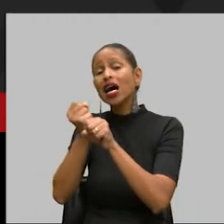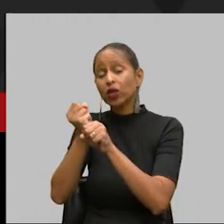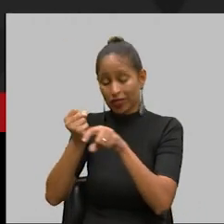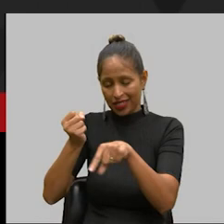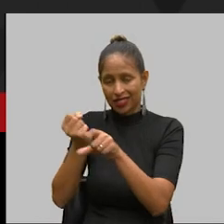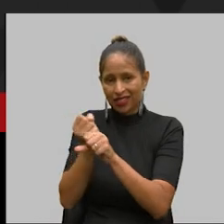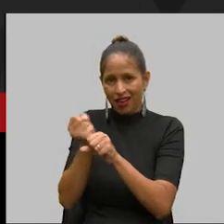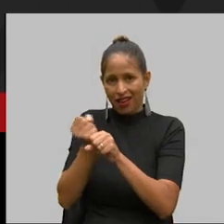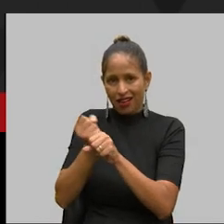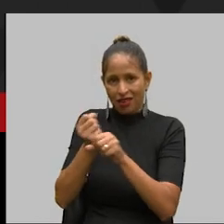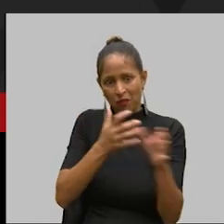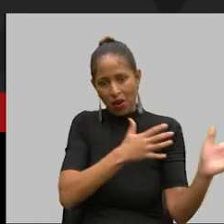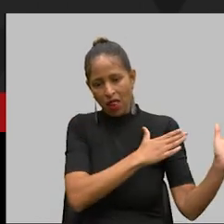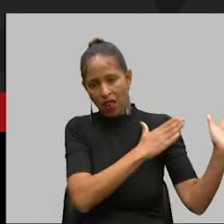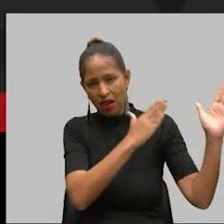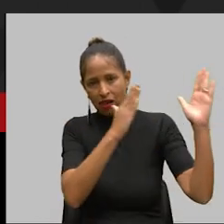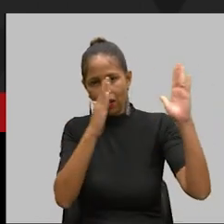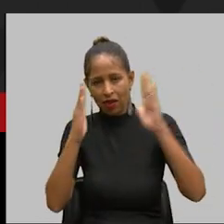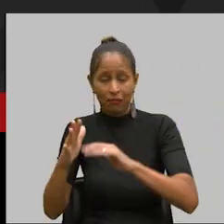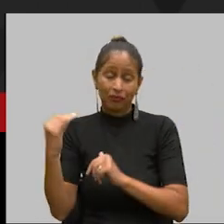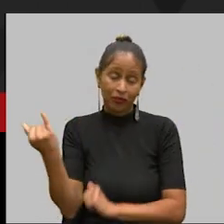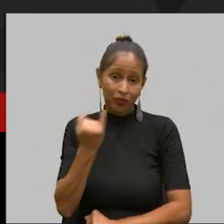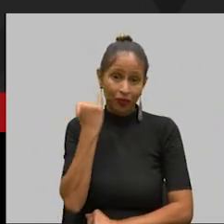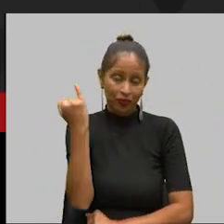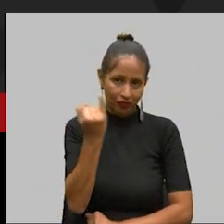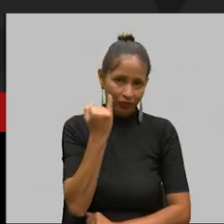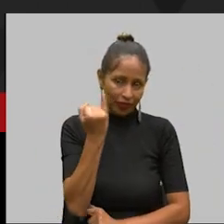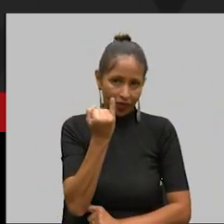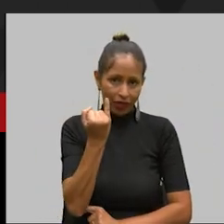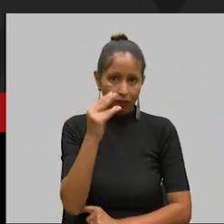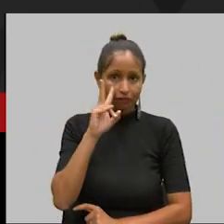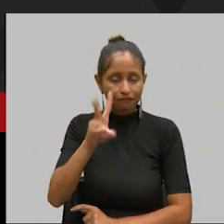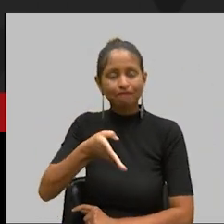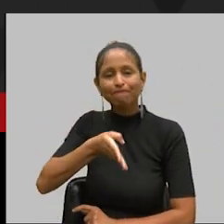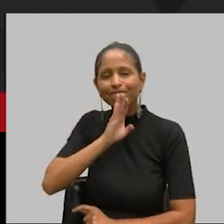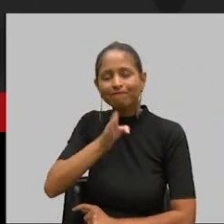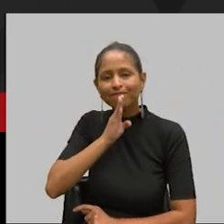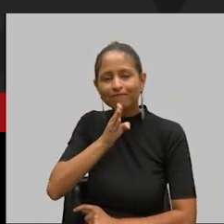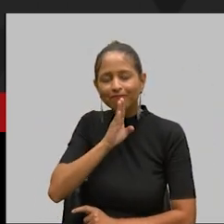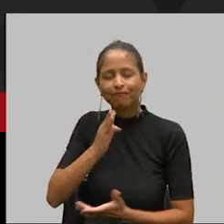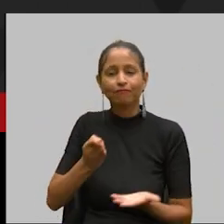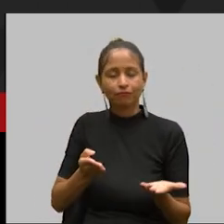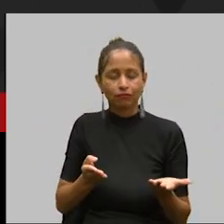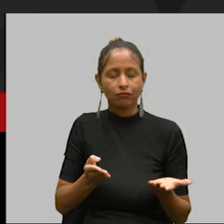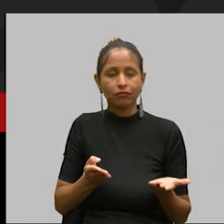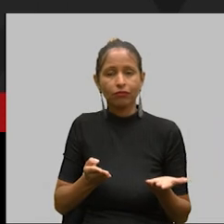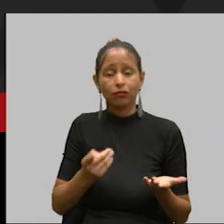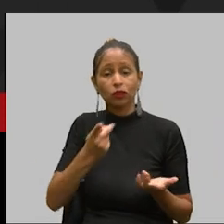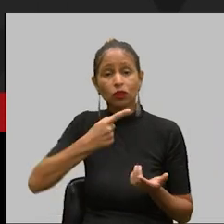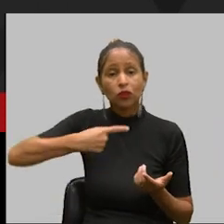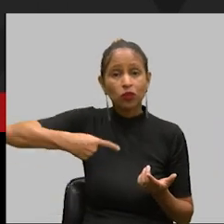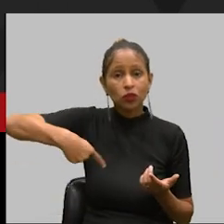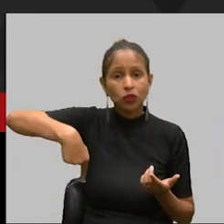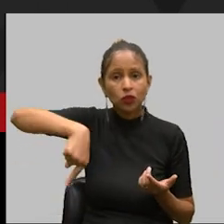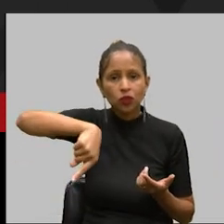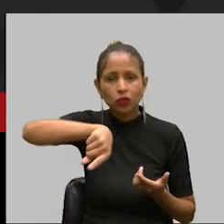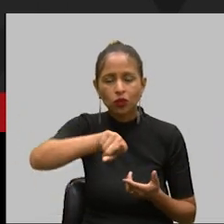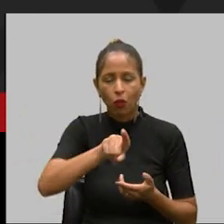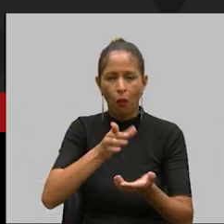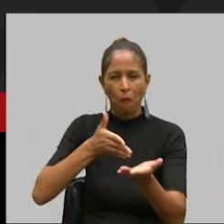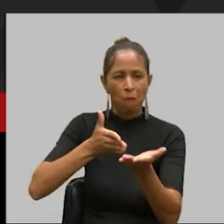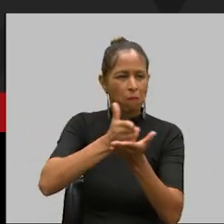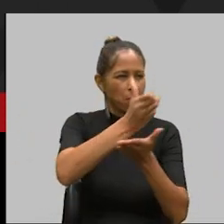ano é importante a gente reconhecer Eh que todos os avanços